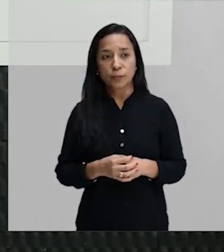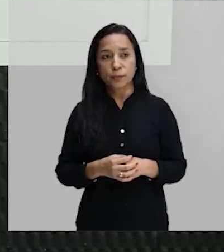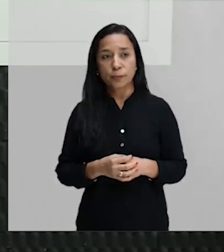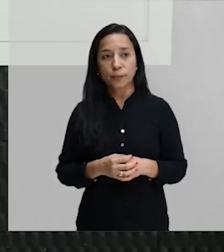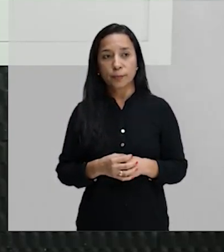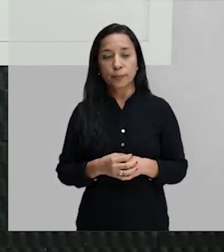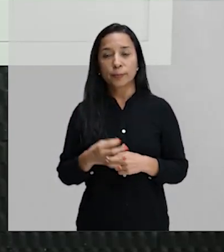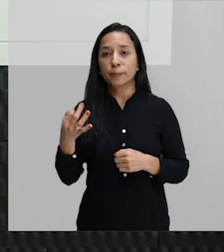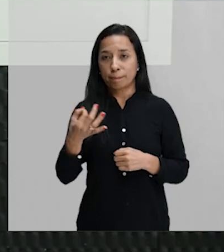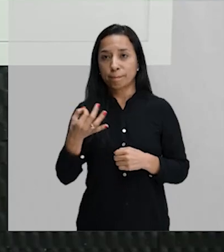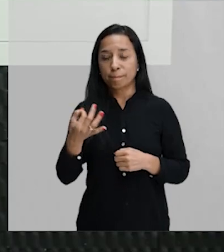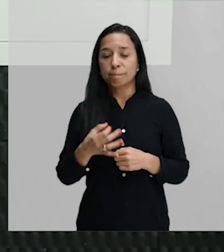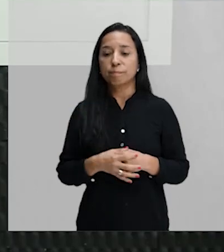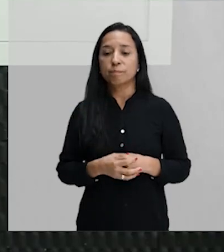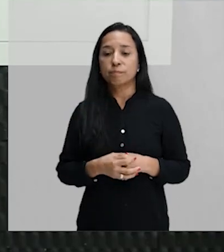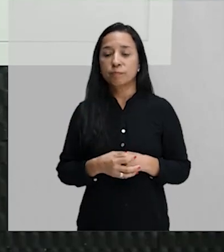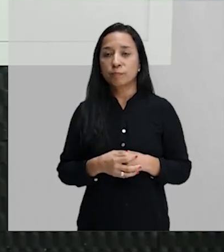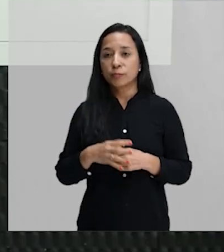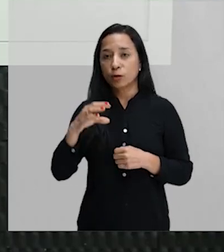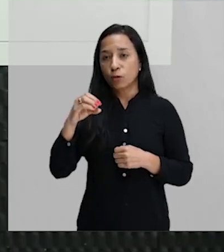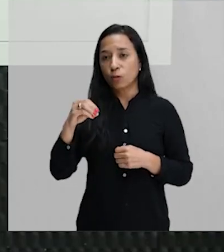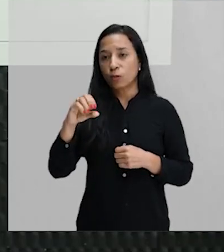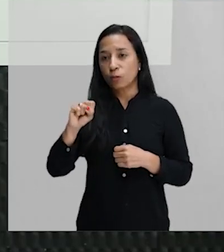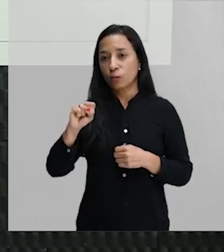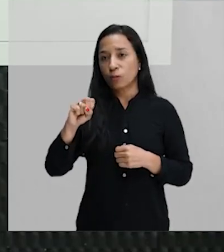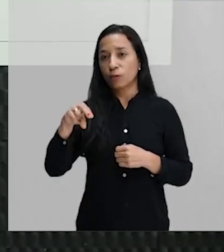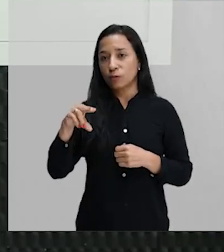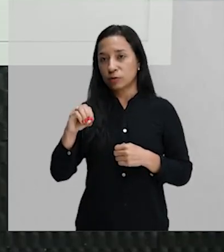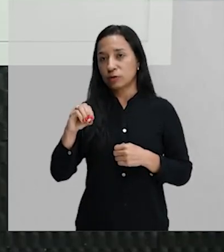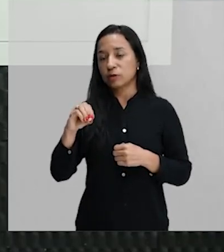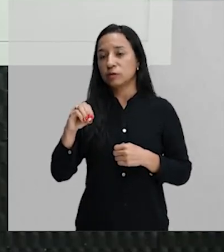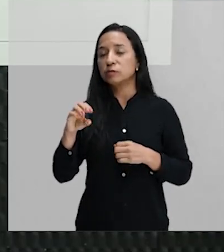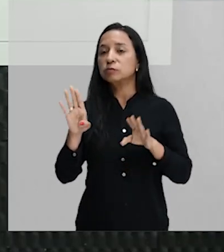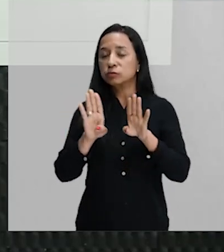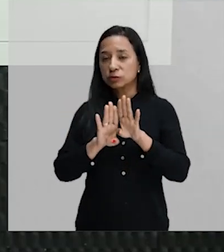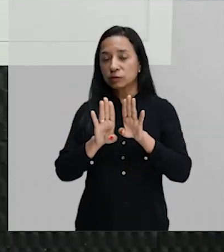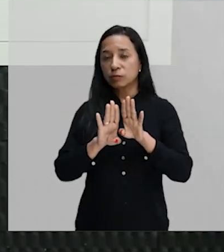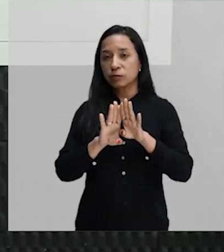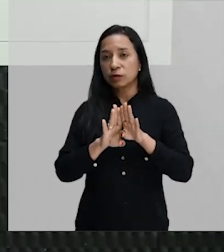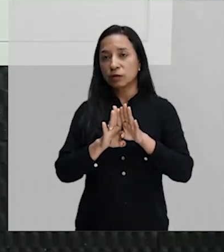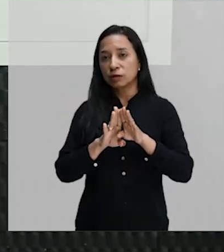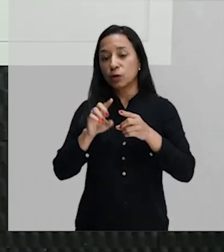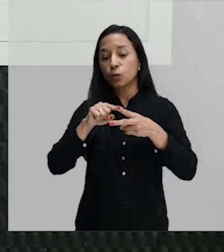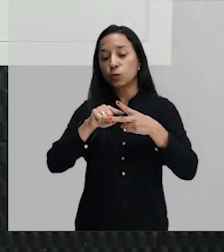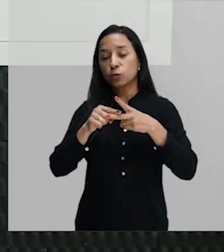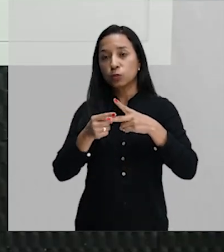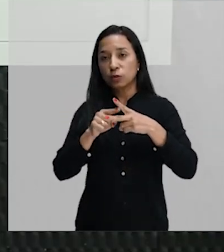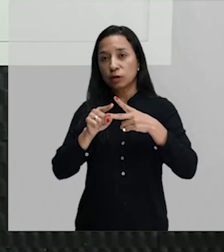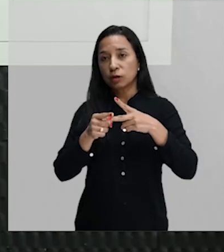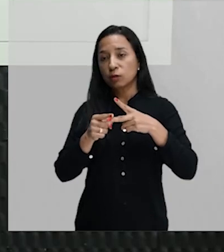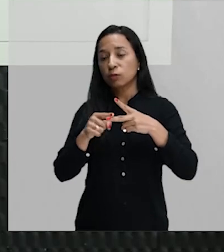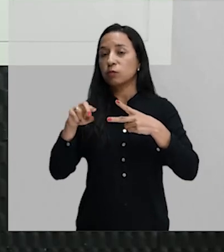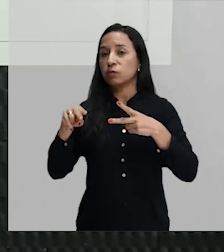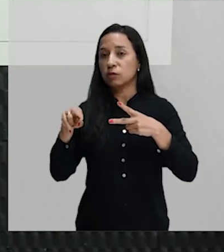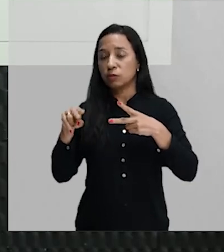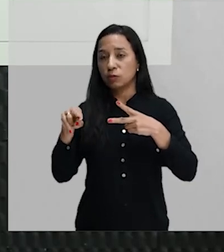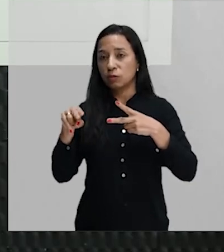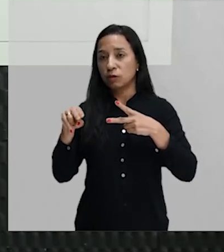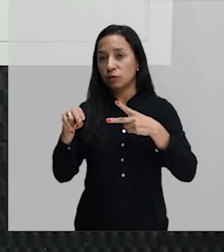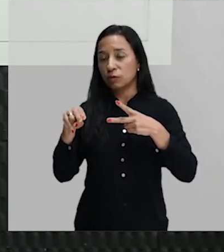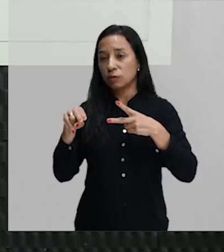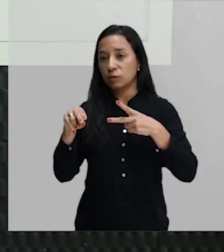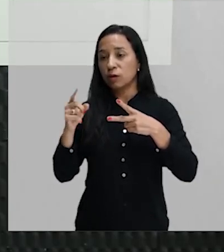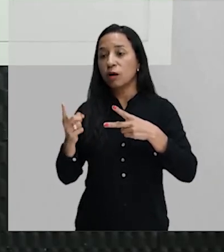Certo? O cosseno também, tá? O cosseno do ângulo, ele é igual